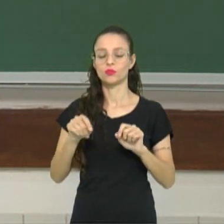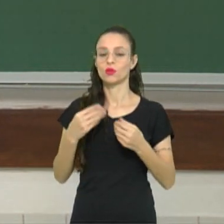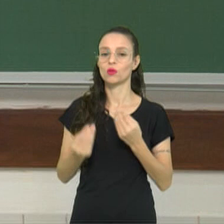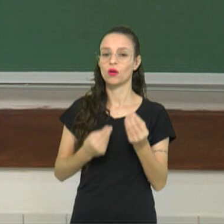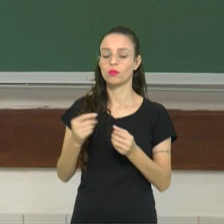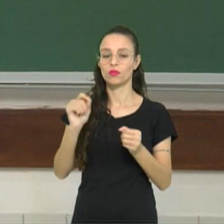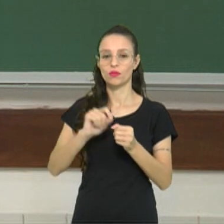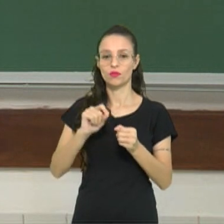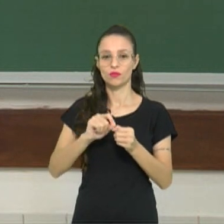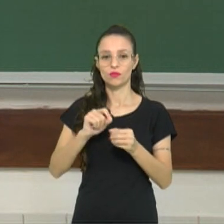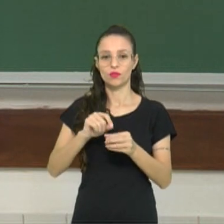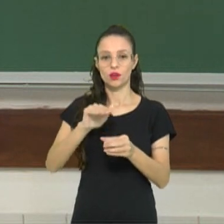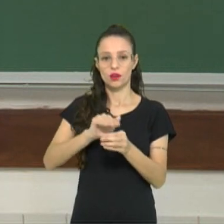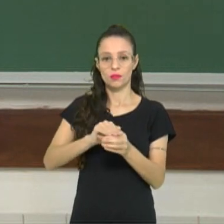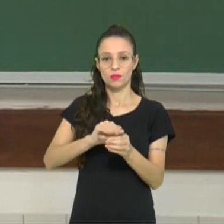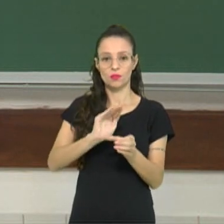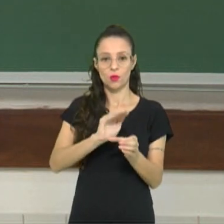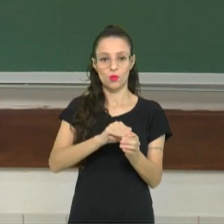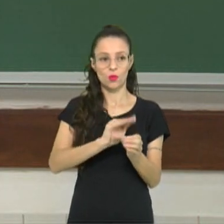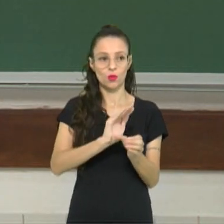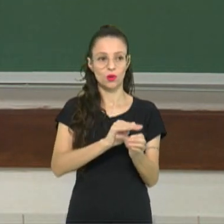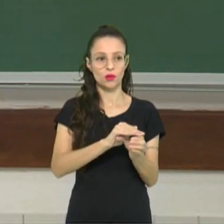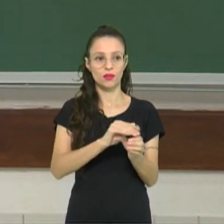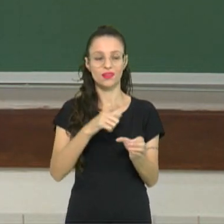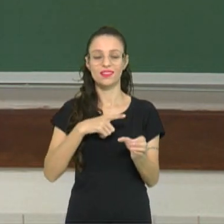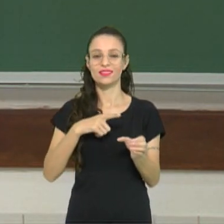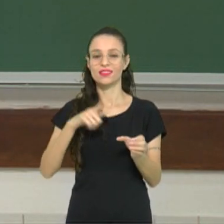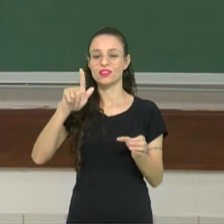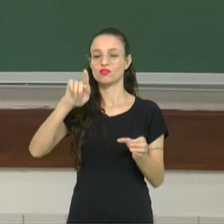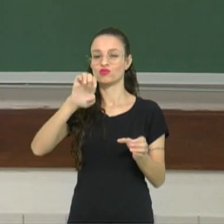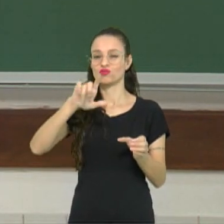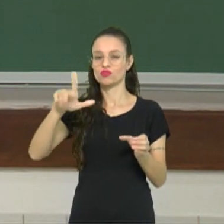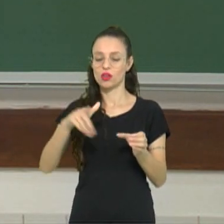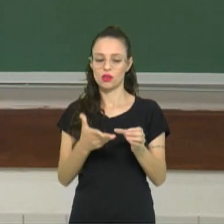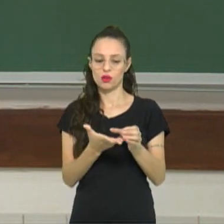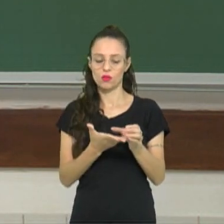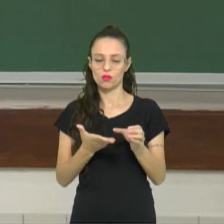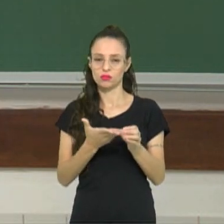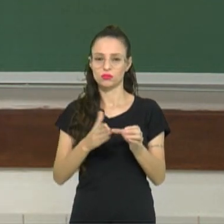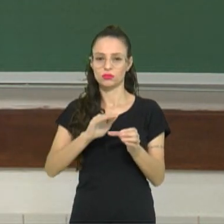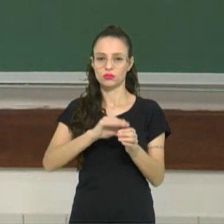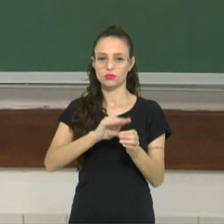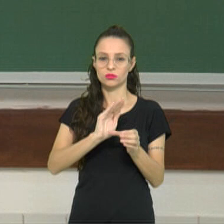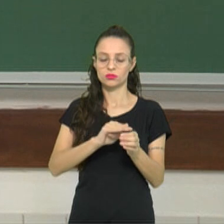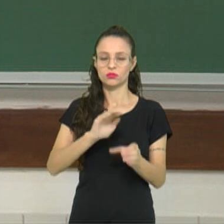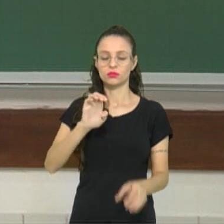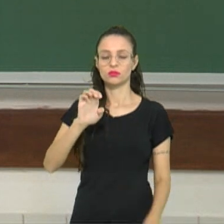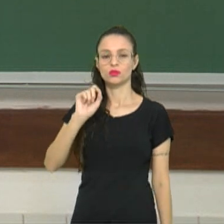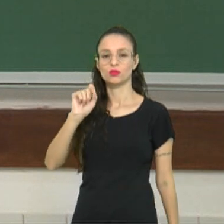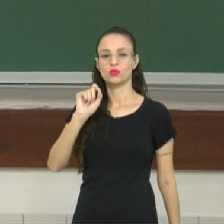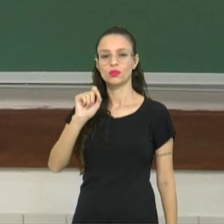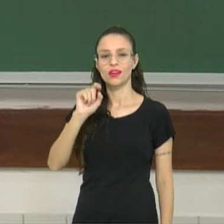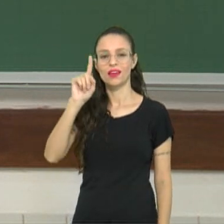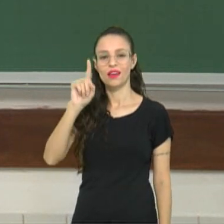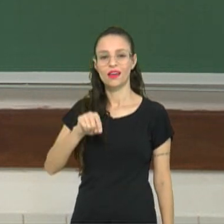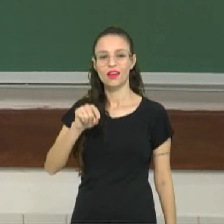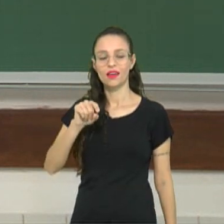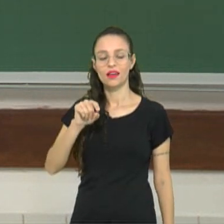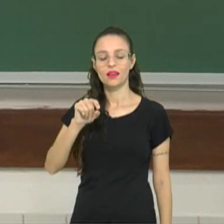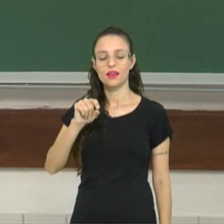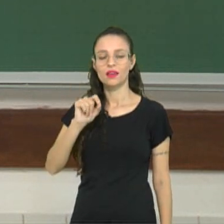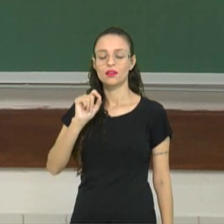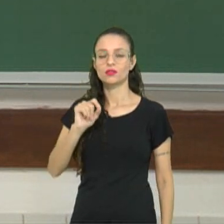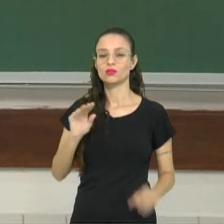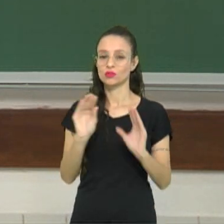aplicar na borda do diafragma, um gel espermicida. Quando nós estamos falando em gel espermicida, nós estamos falando de